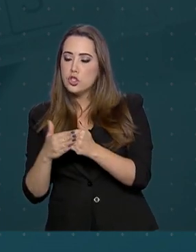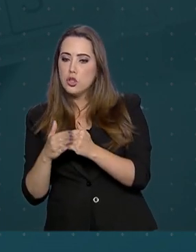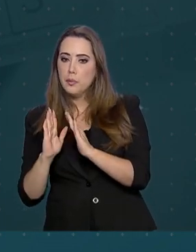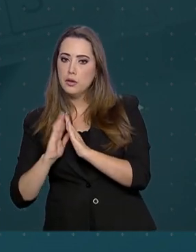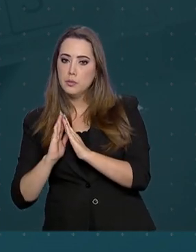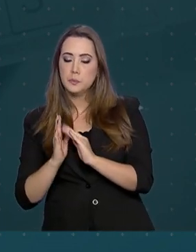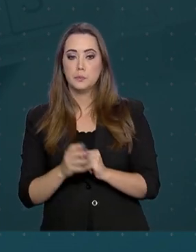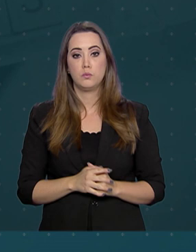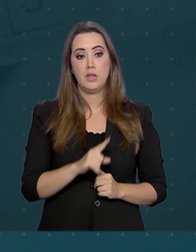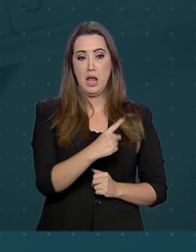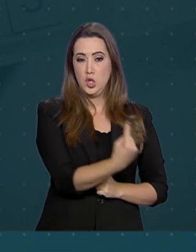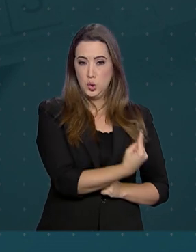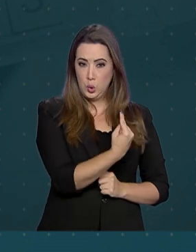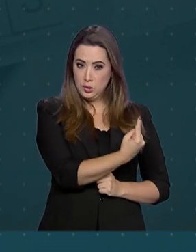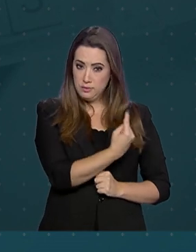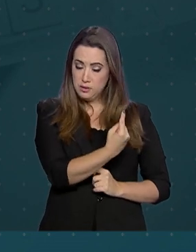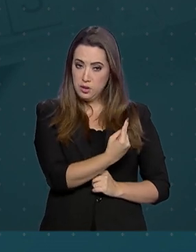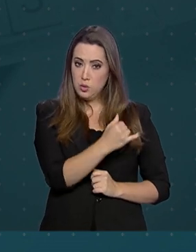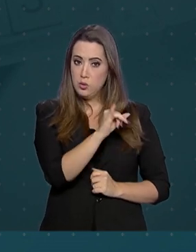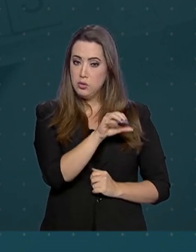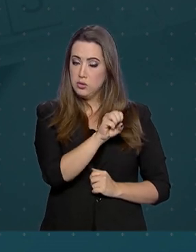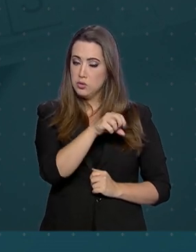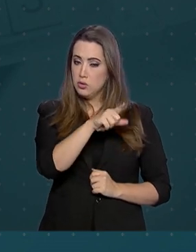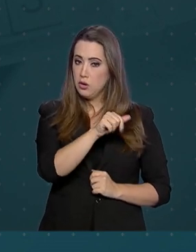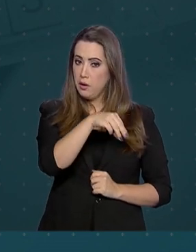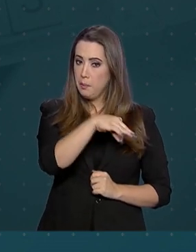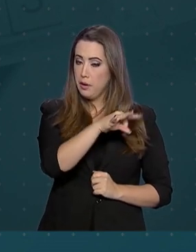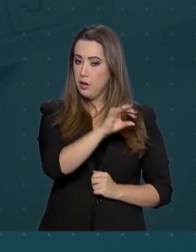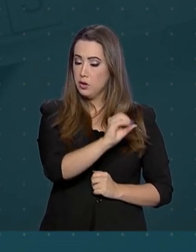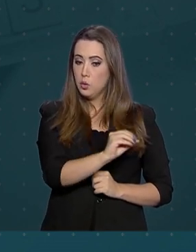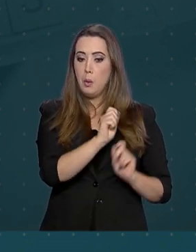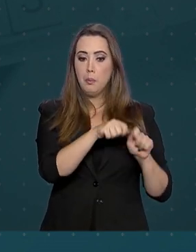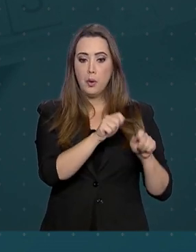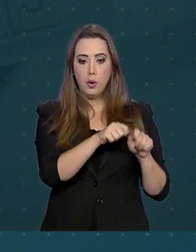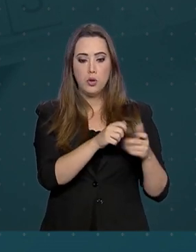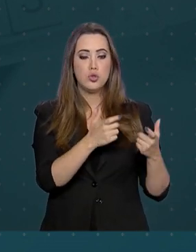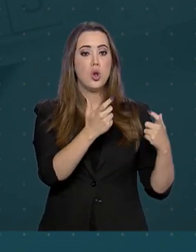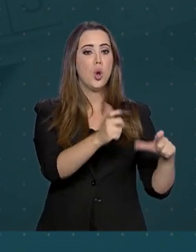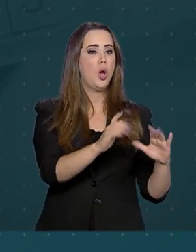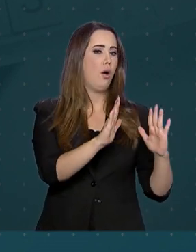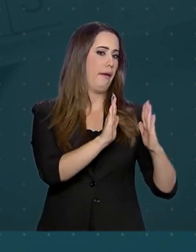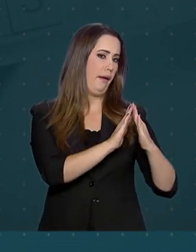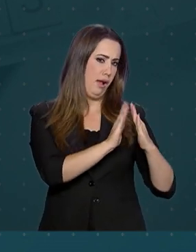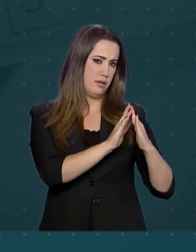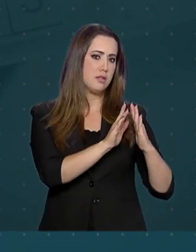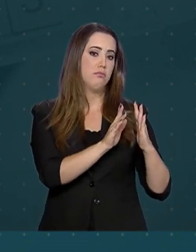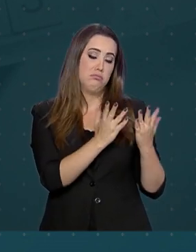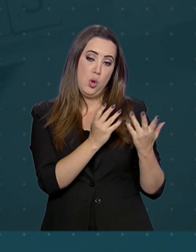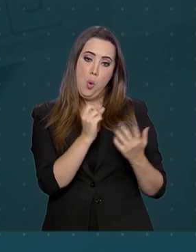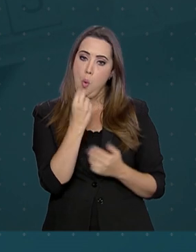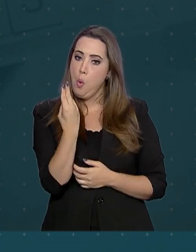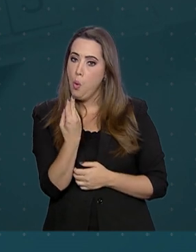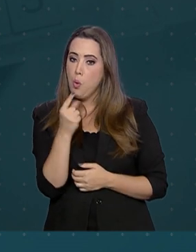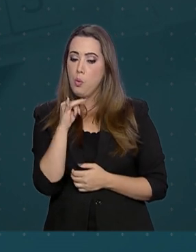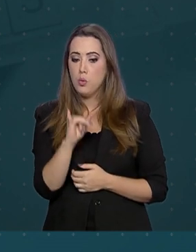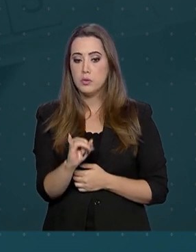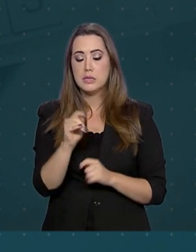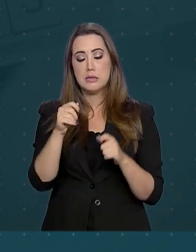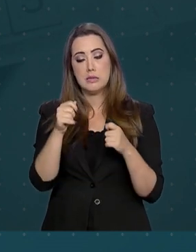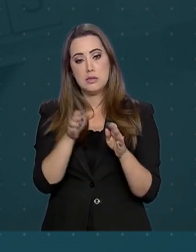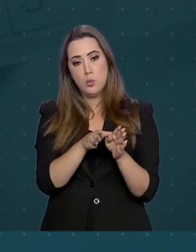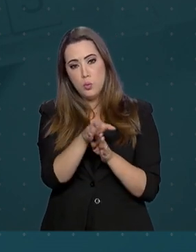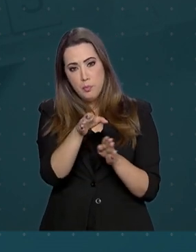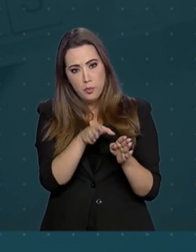isolamento dos pacientes suspeitos ou confirmados pode ser feito em ambiente domiciliar ou, conforme